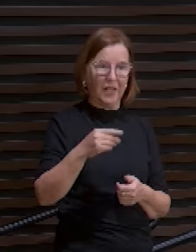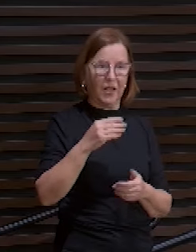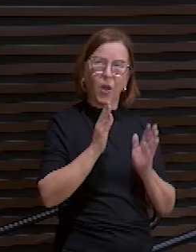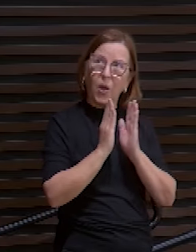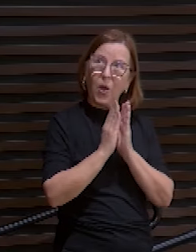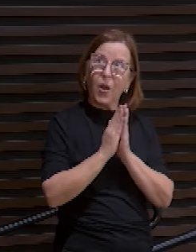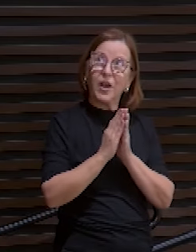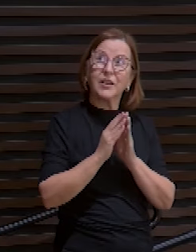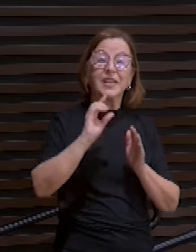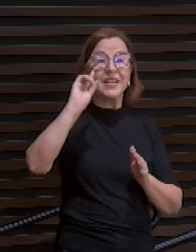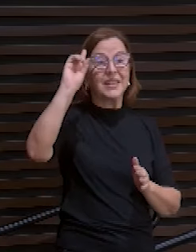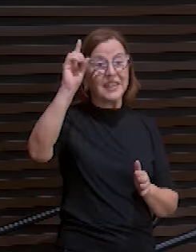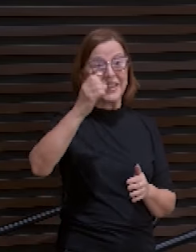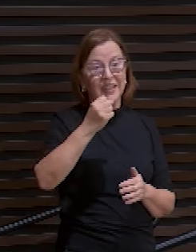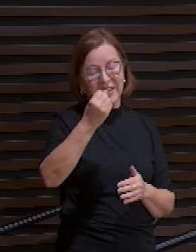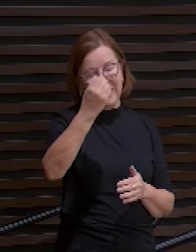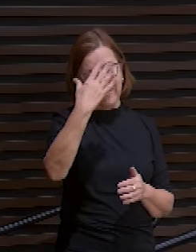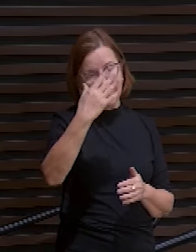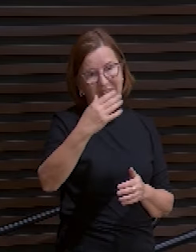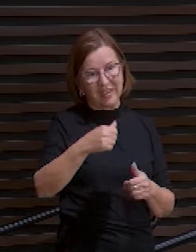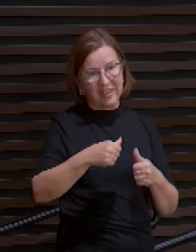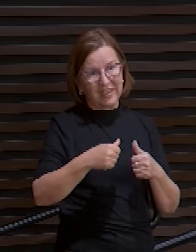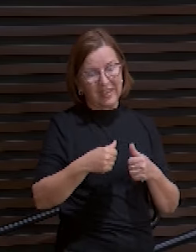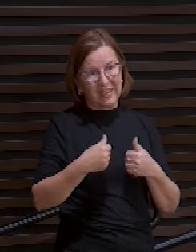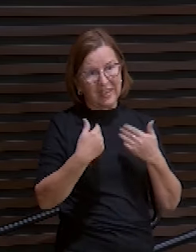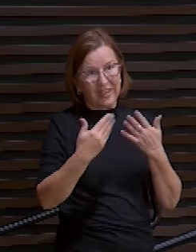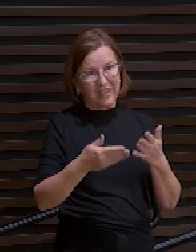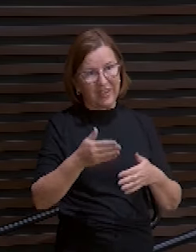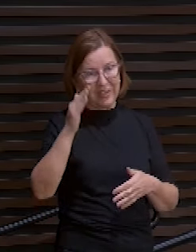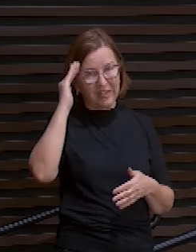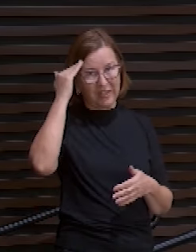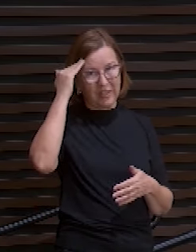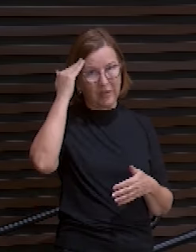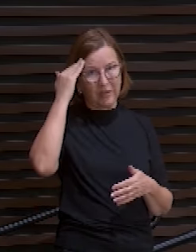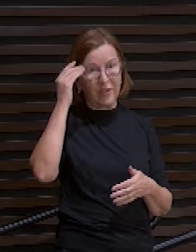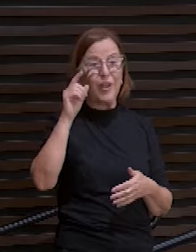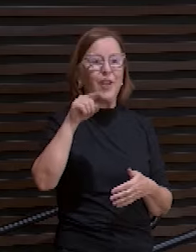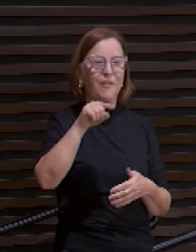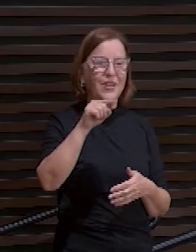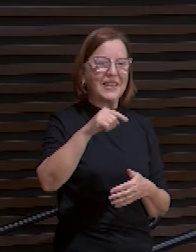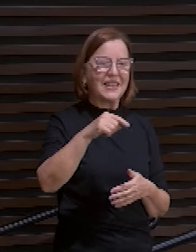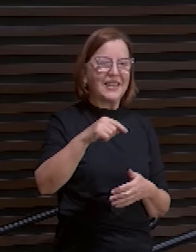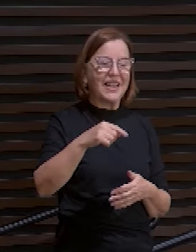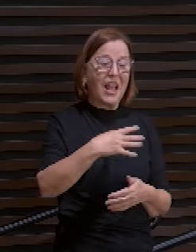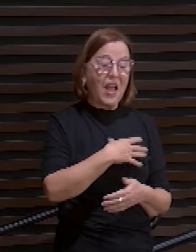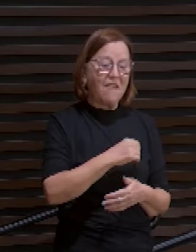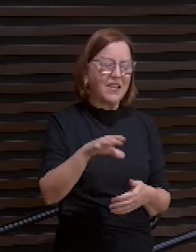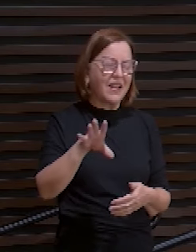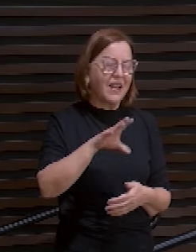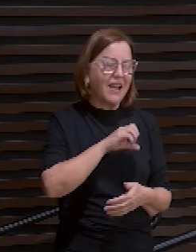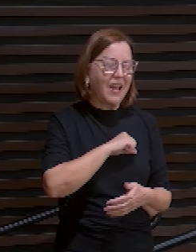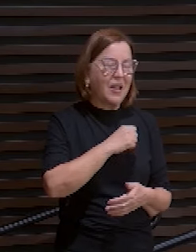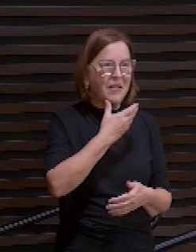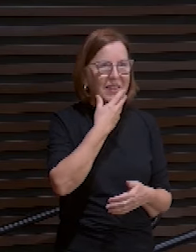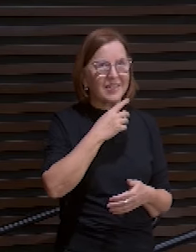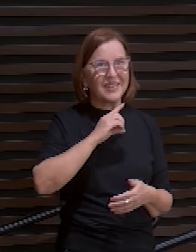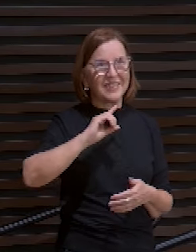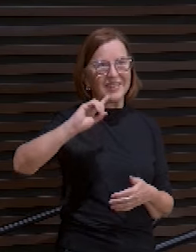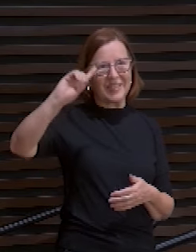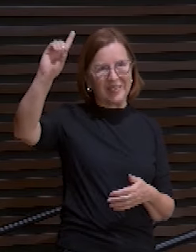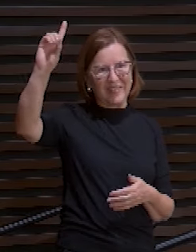esse discernimento que você é um filho amado do pai pela graça e Misericódia